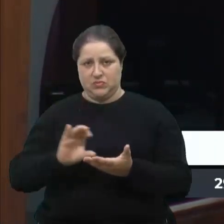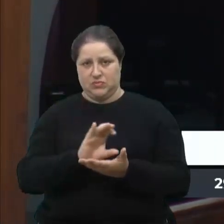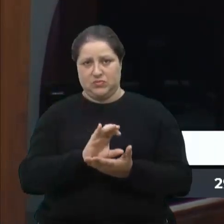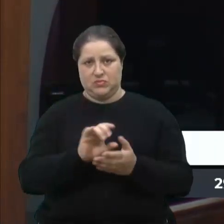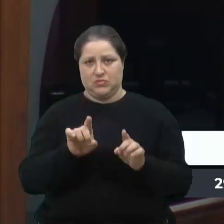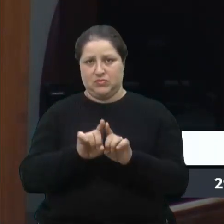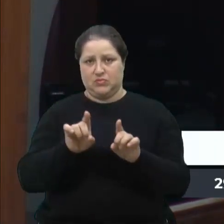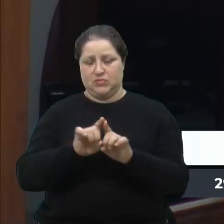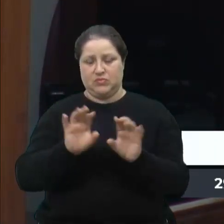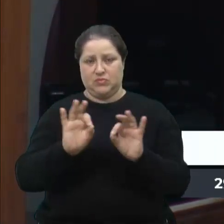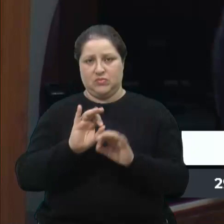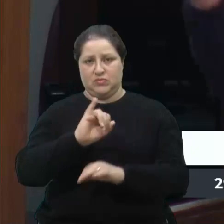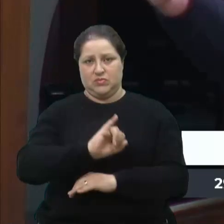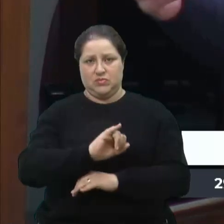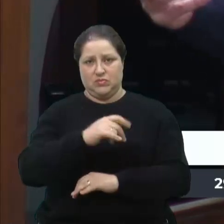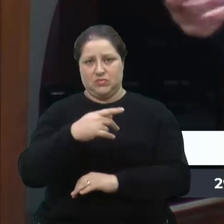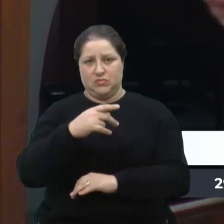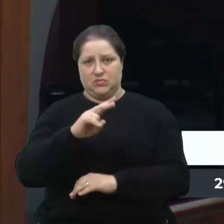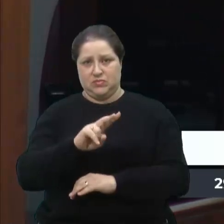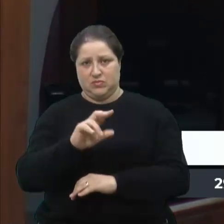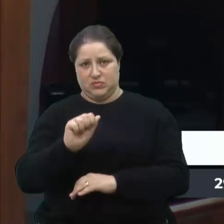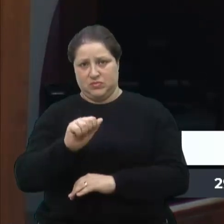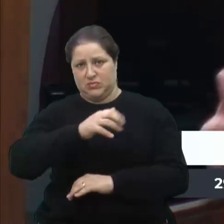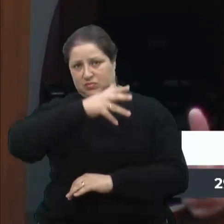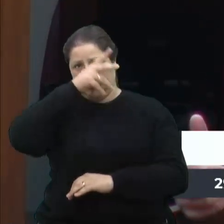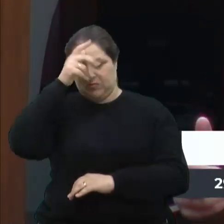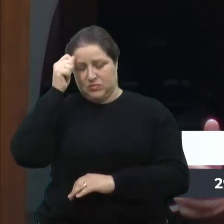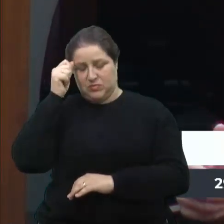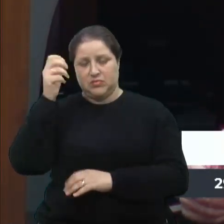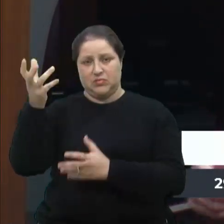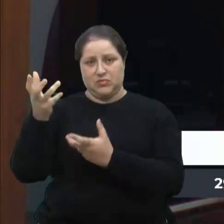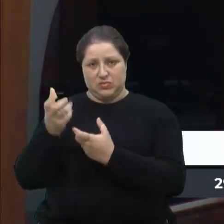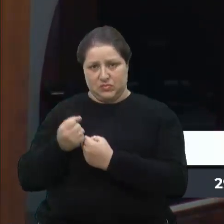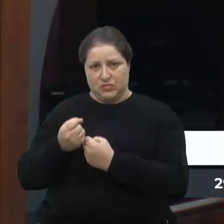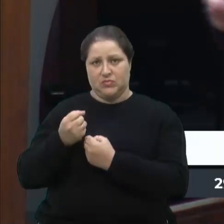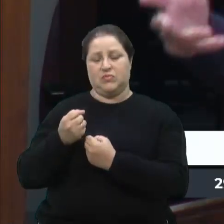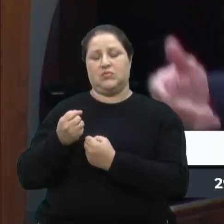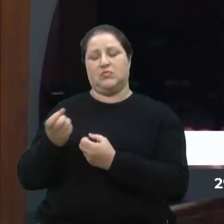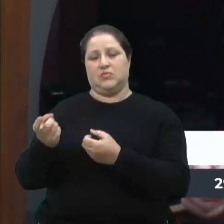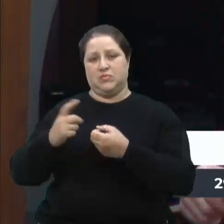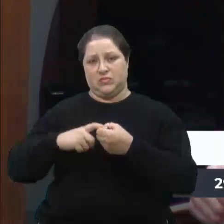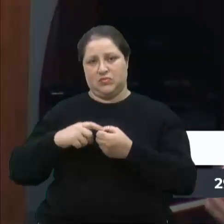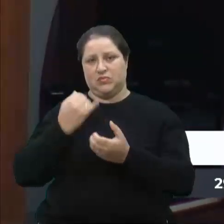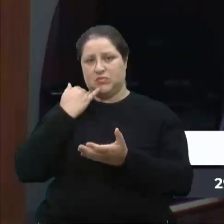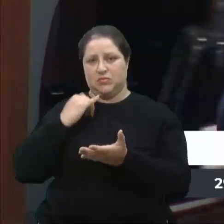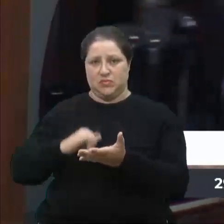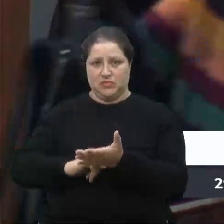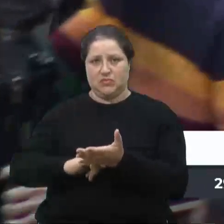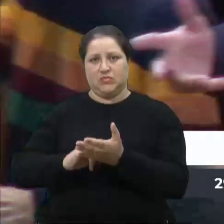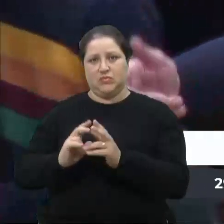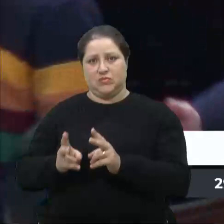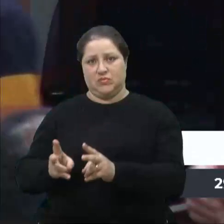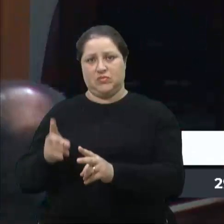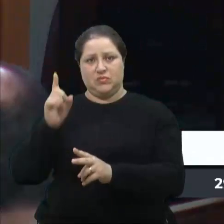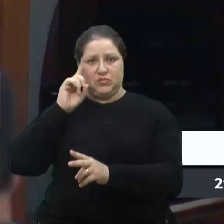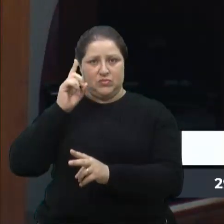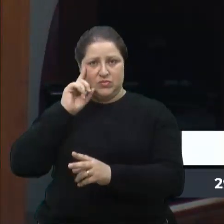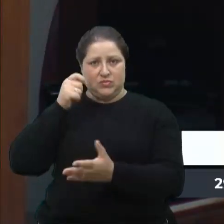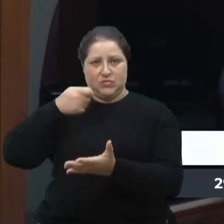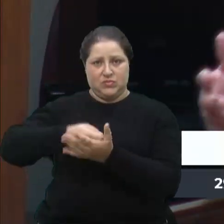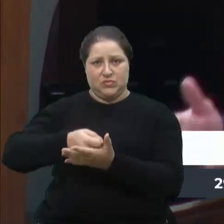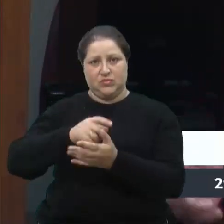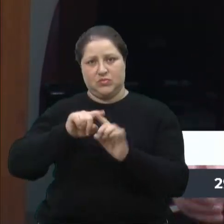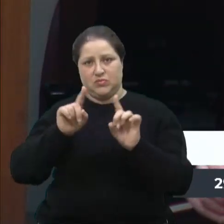menos do IPVA, que as prefeituras recebem o retorno desse imposto para manter o seu dia a dia, para pagar suas despesas, pagar